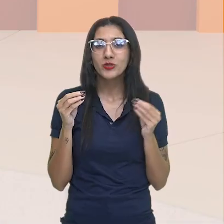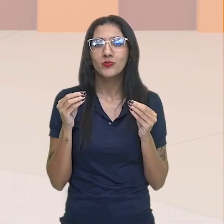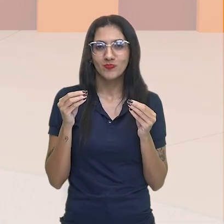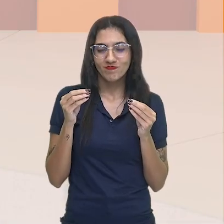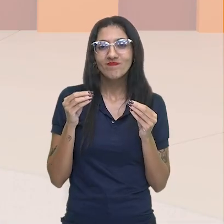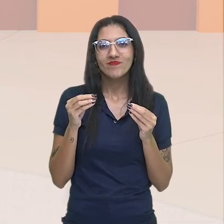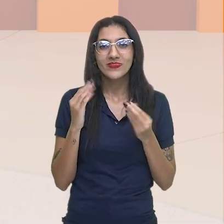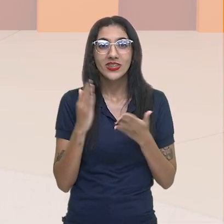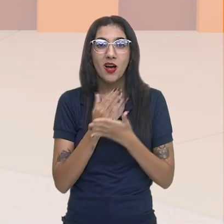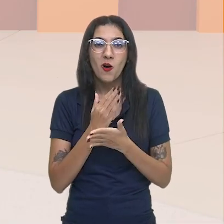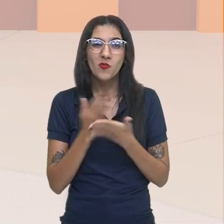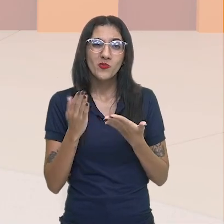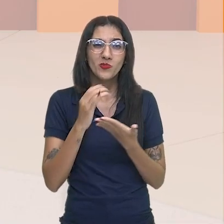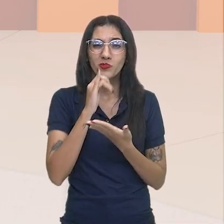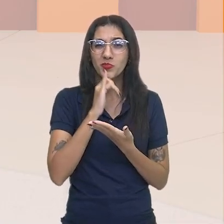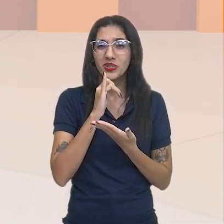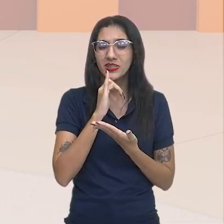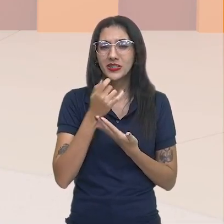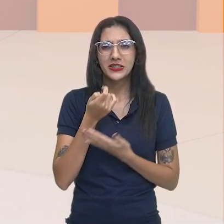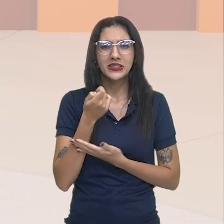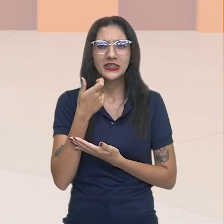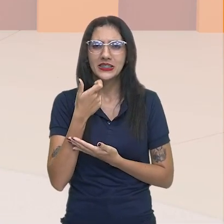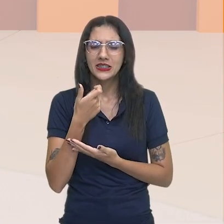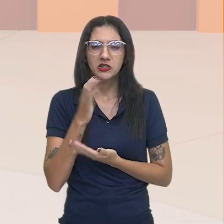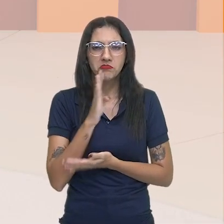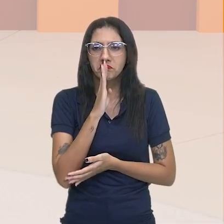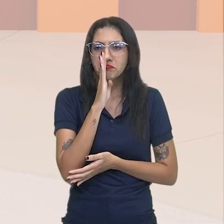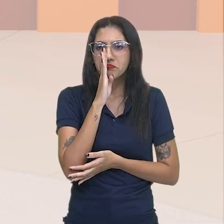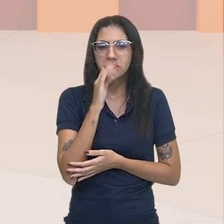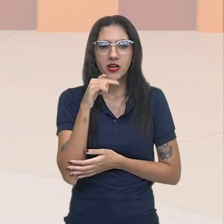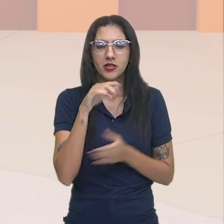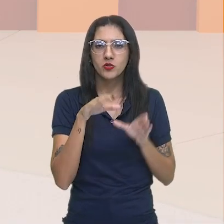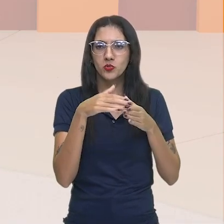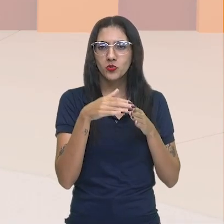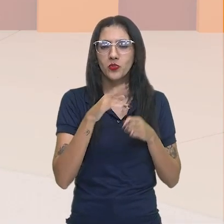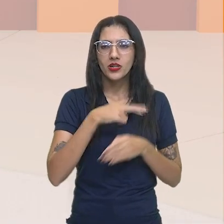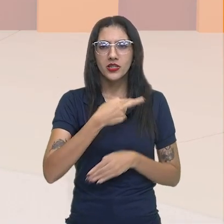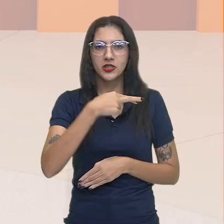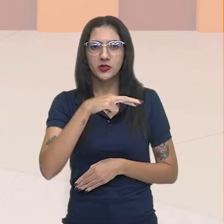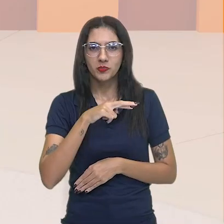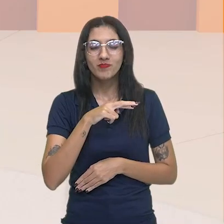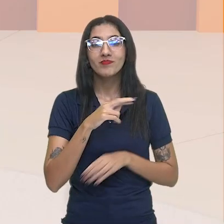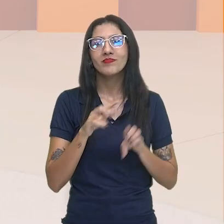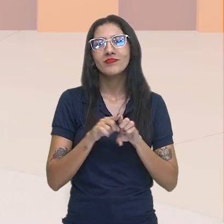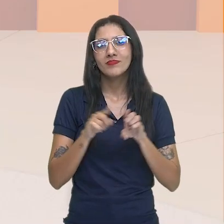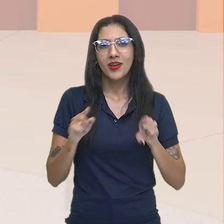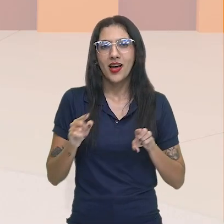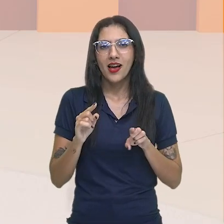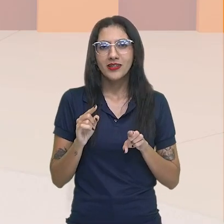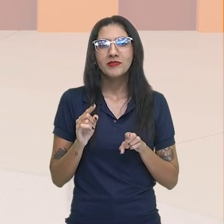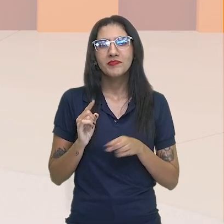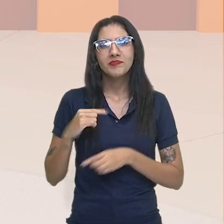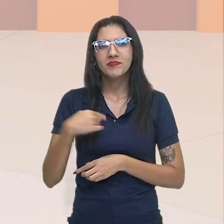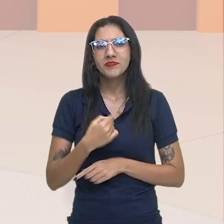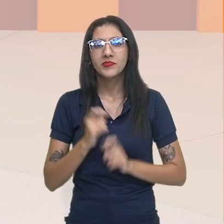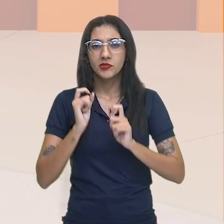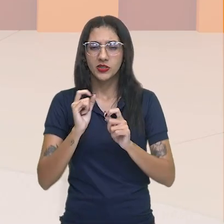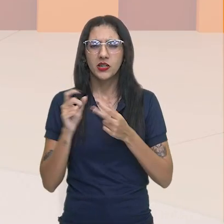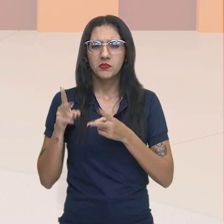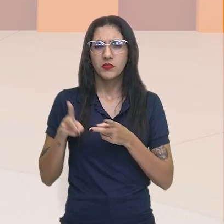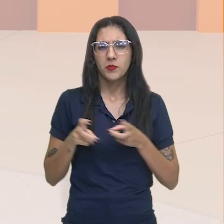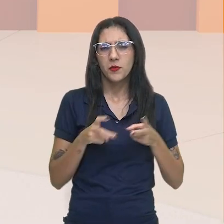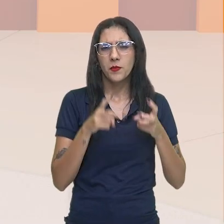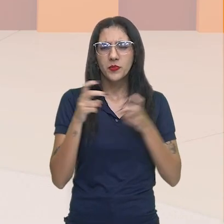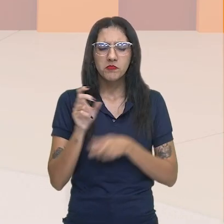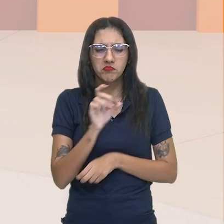deles parece que quiseram se silenciar. Mas isso, para todos nós, quer